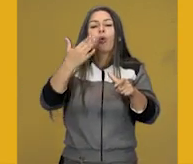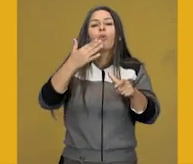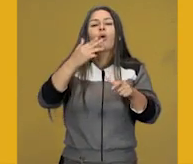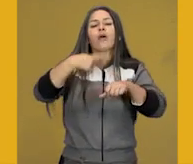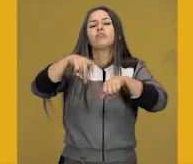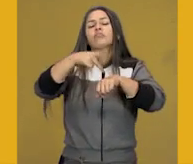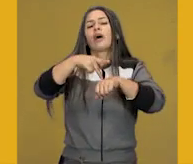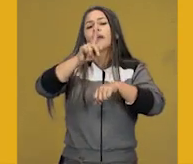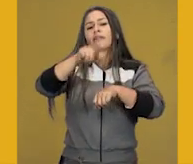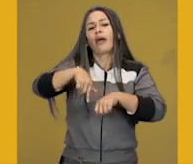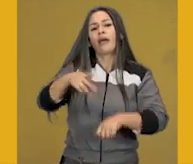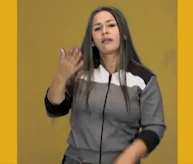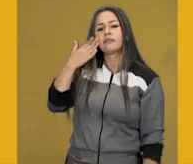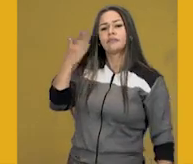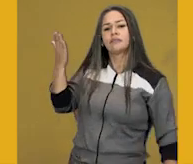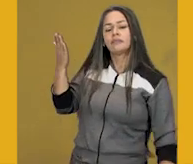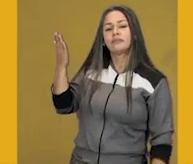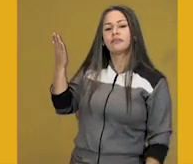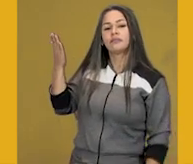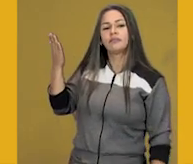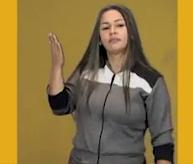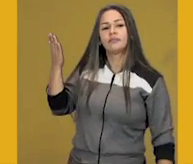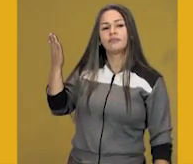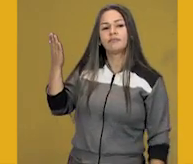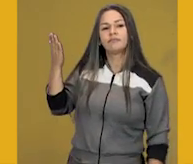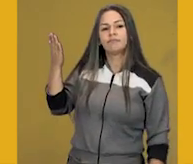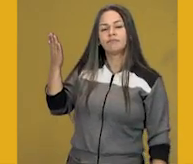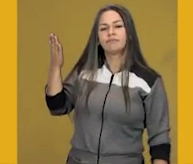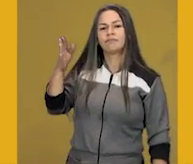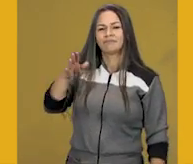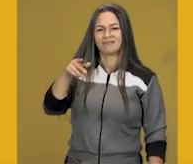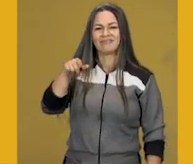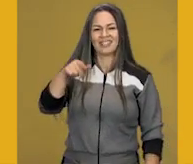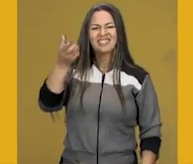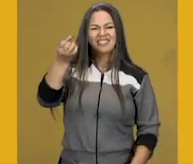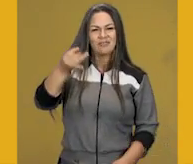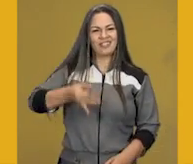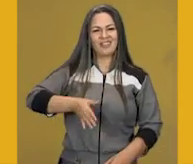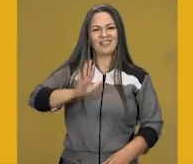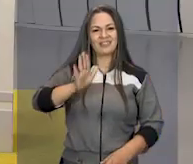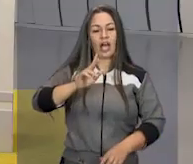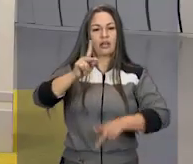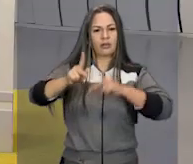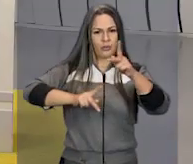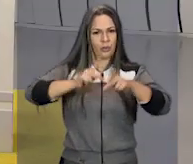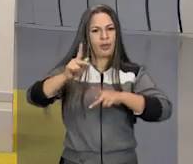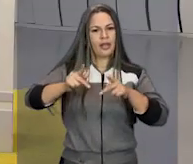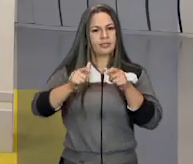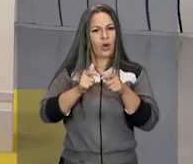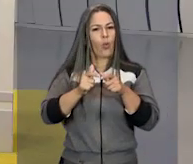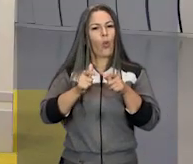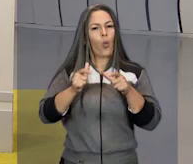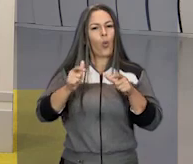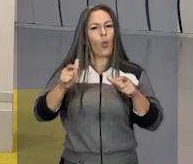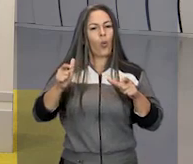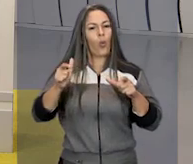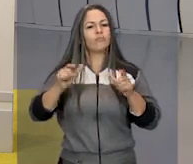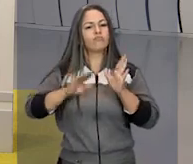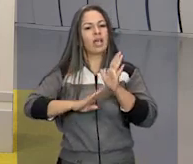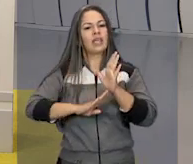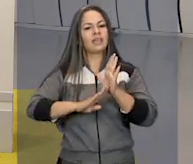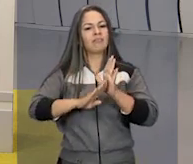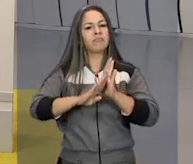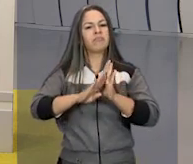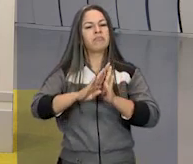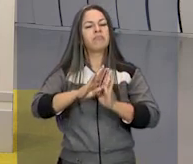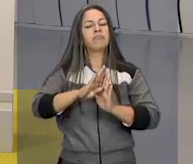a opção que identifica esse país. Bom, grande crescimento econômico, uma população que é a maior do planeta, a gente só pode estar